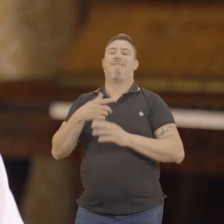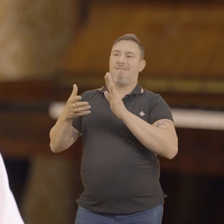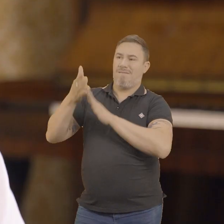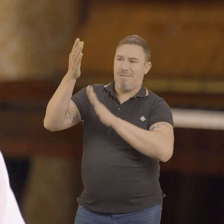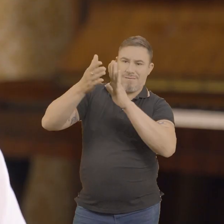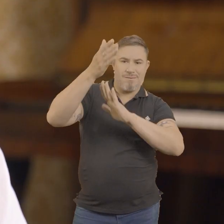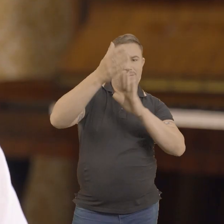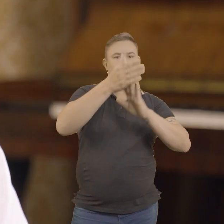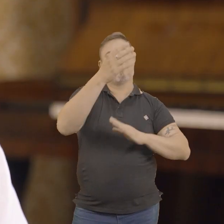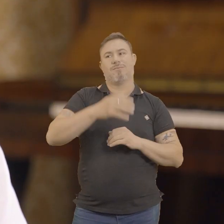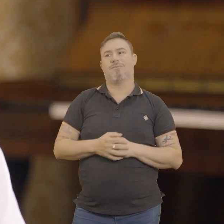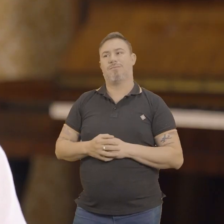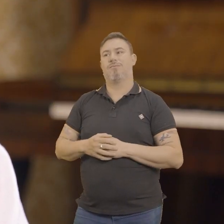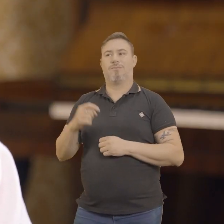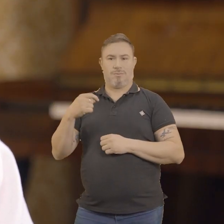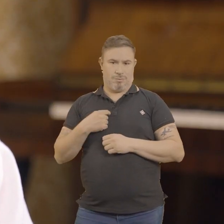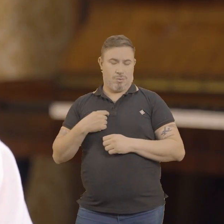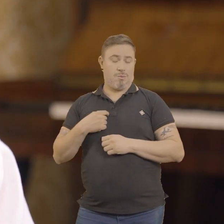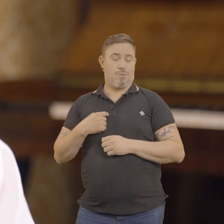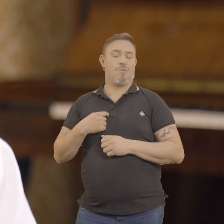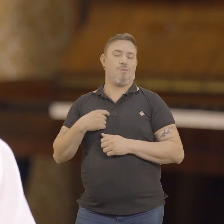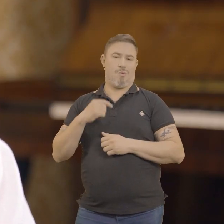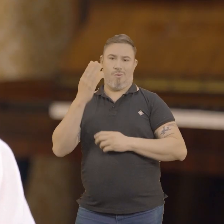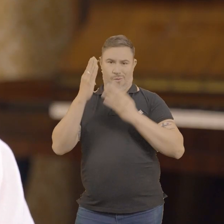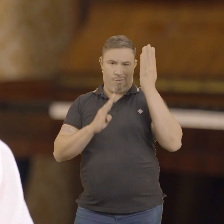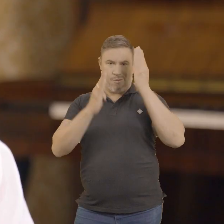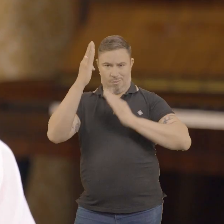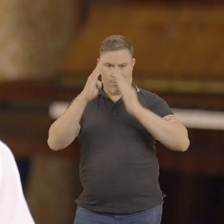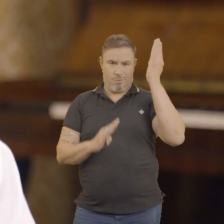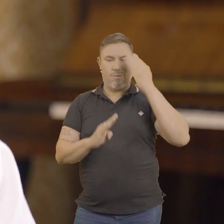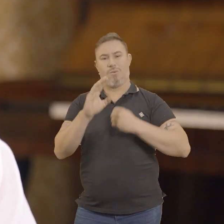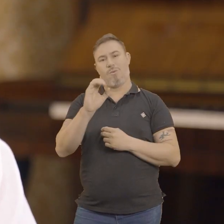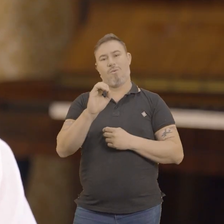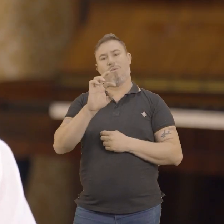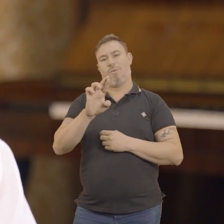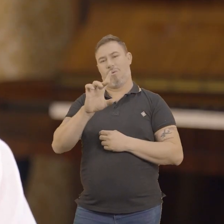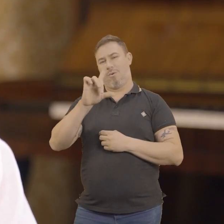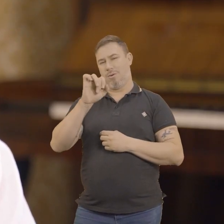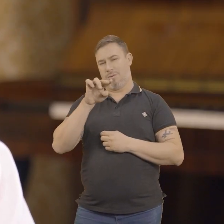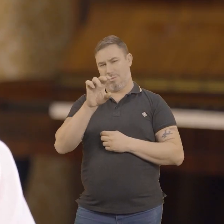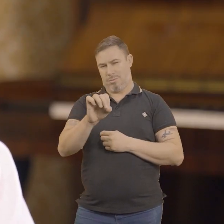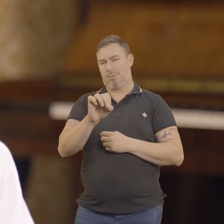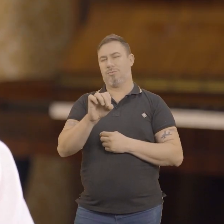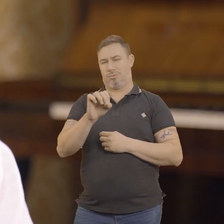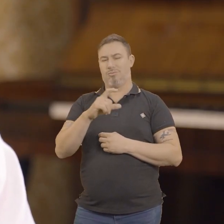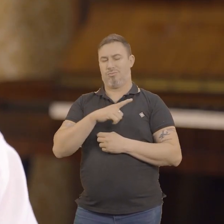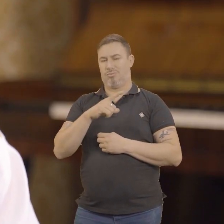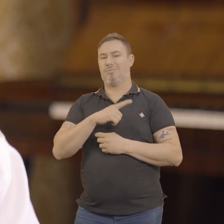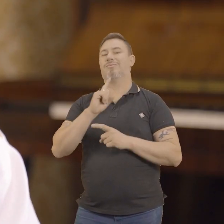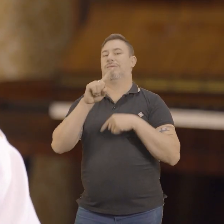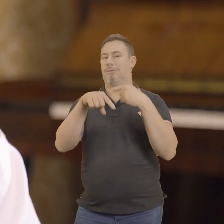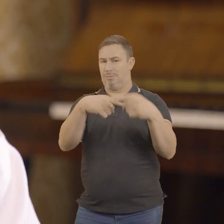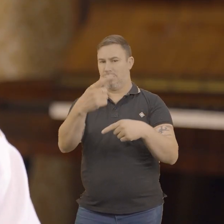né? Primeiro eu cantava no coral, no grande coral, que era um coral que o Orlando tinha, o grande coral. Depois do grande coral você passava